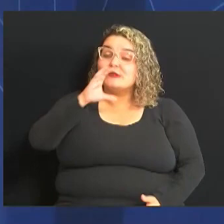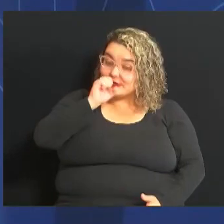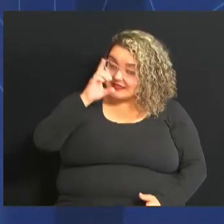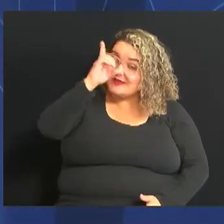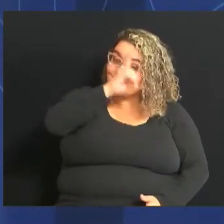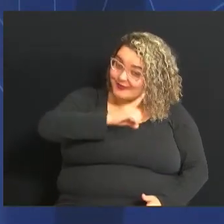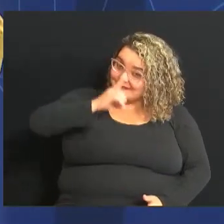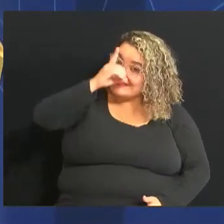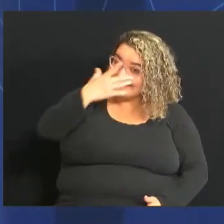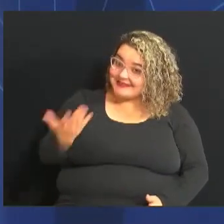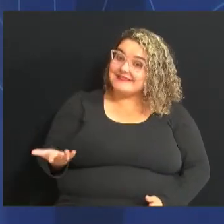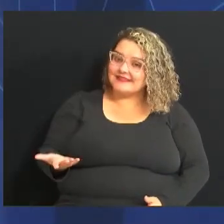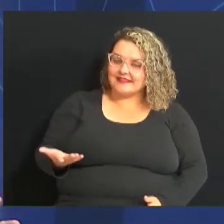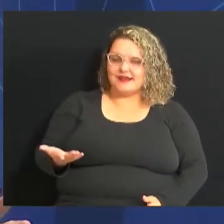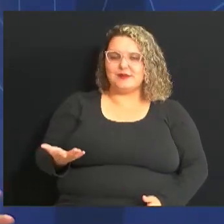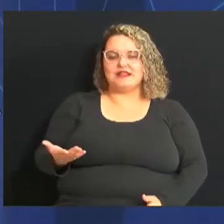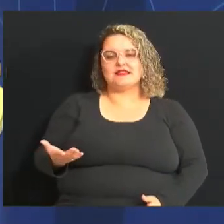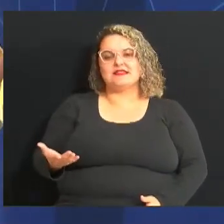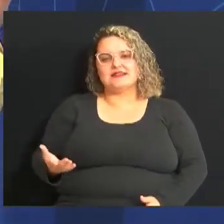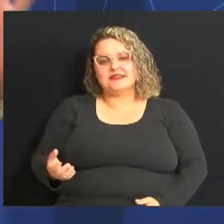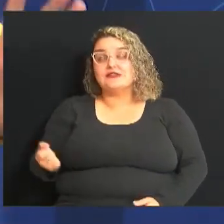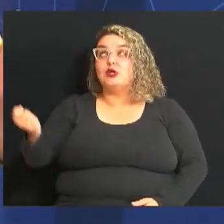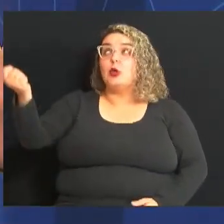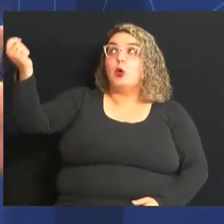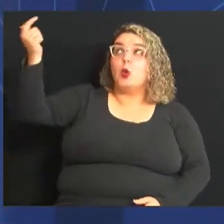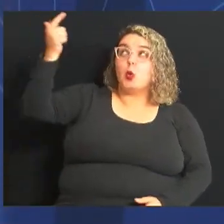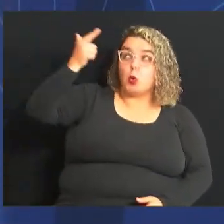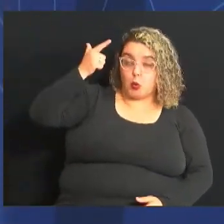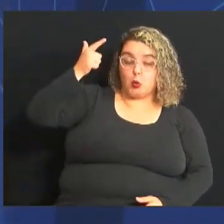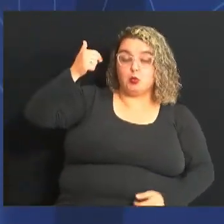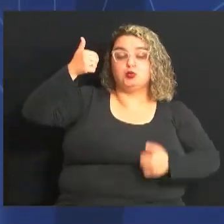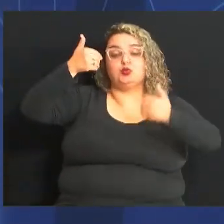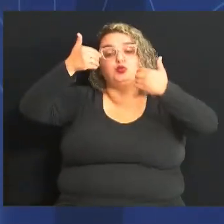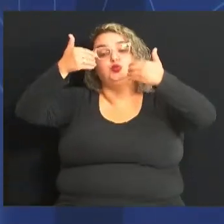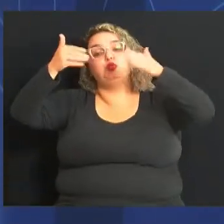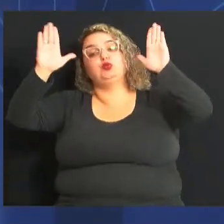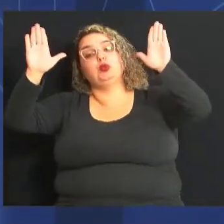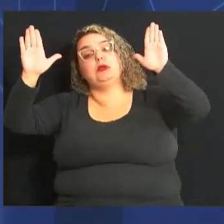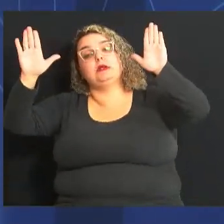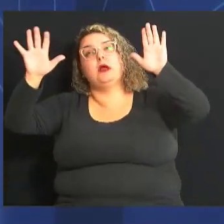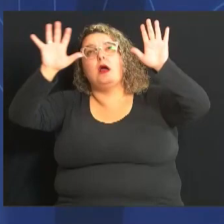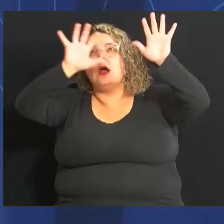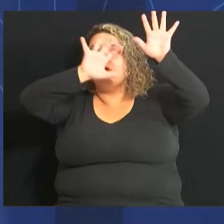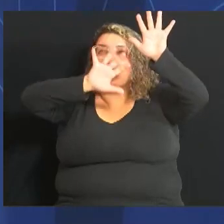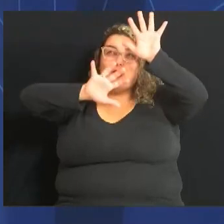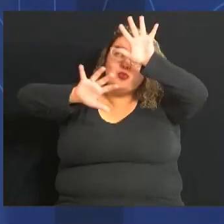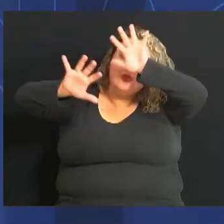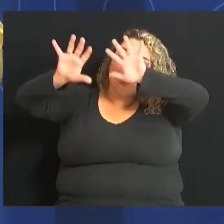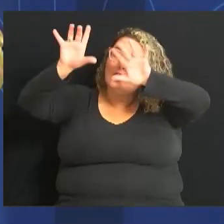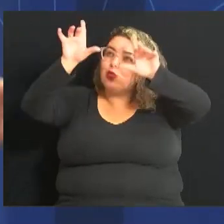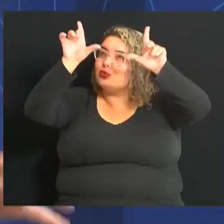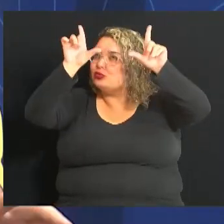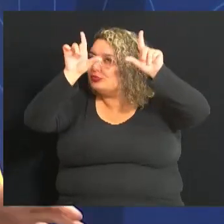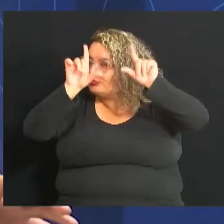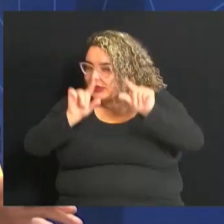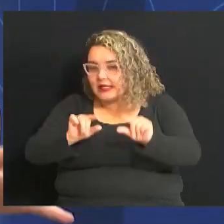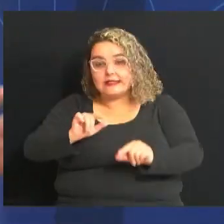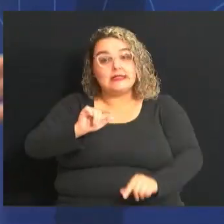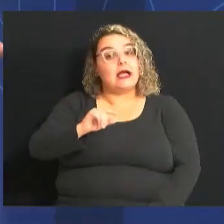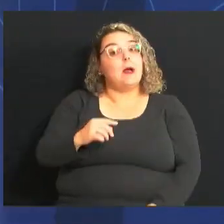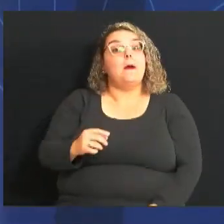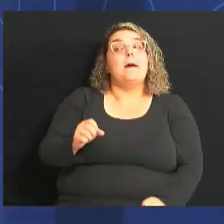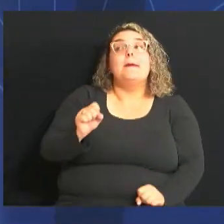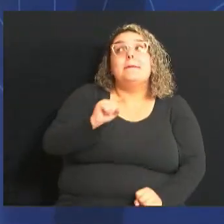quanto no domingo eles serão ensolarados, tempo aberto, a nebulosidade diminui, então não deve